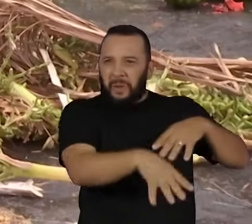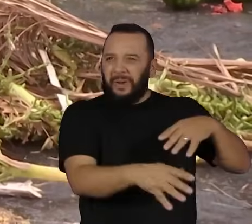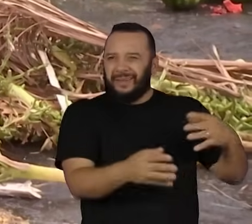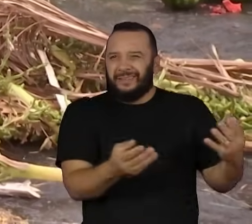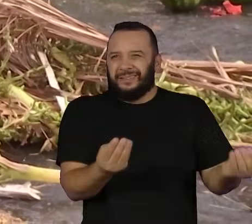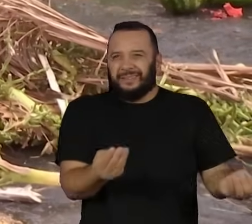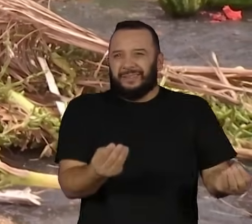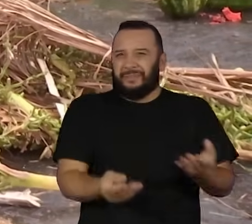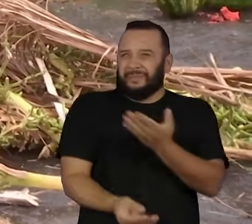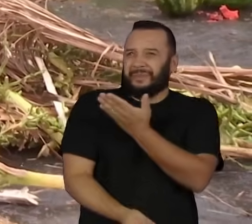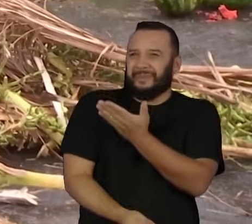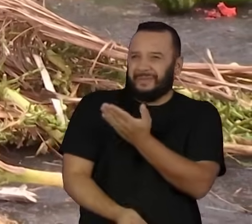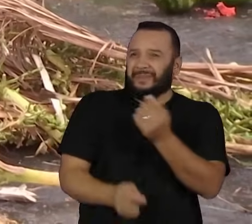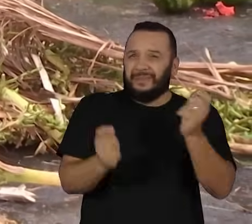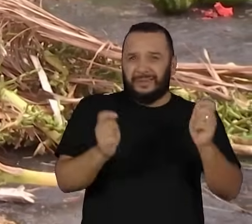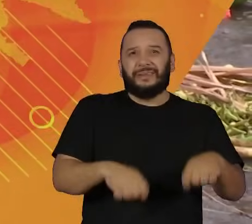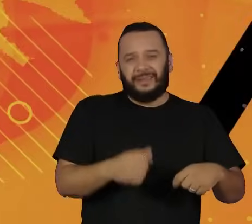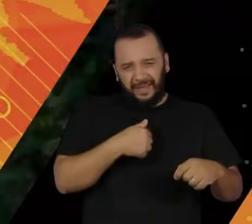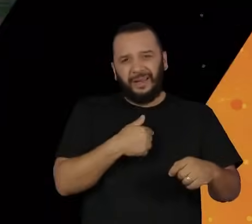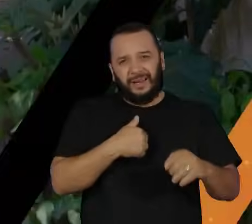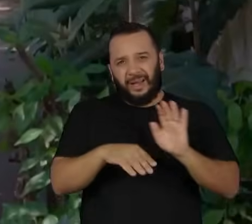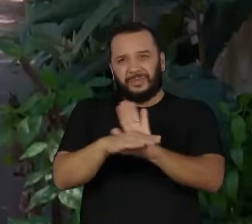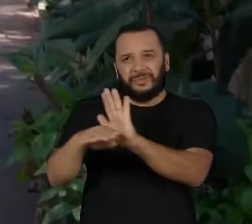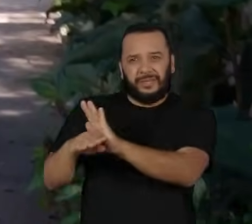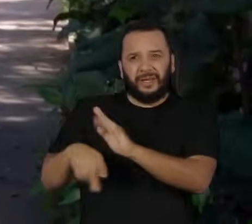quase não fecha essa conta, ou quase fica equivalente.